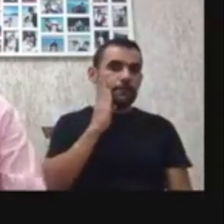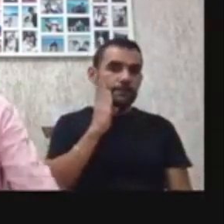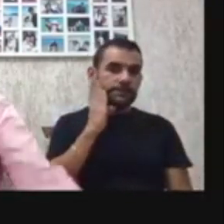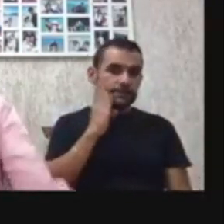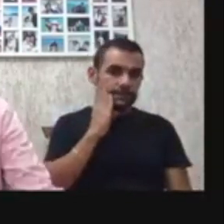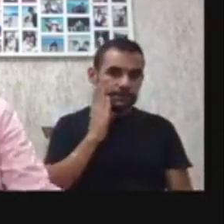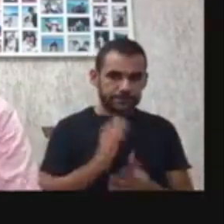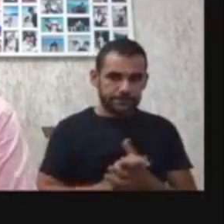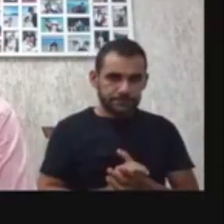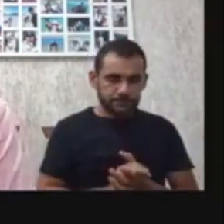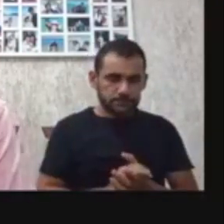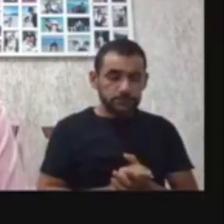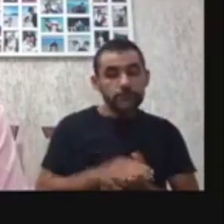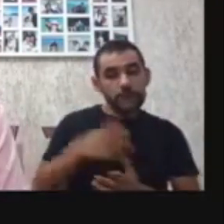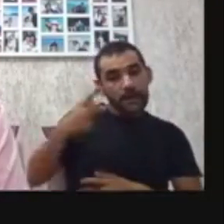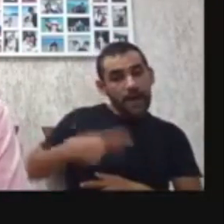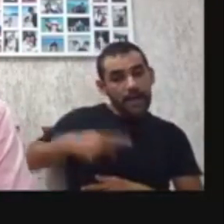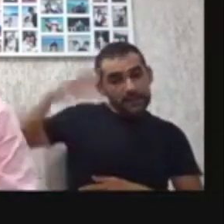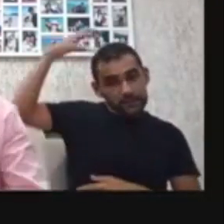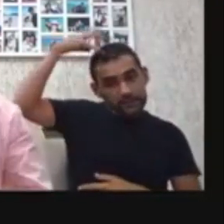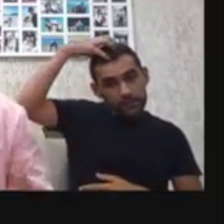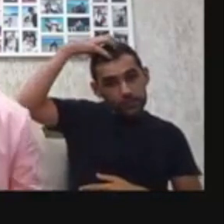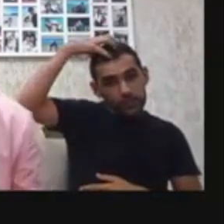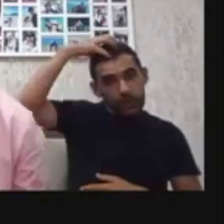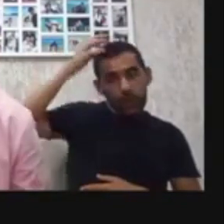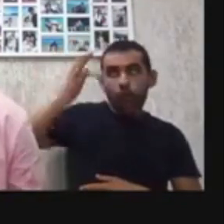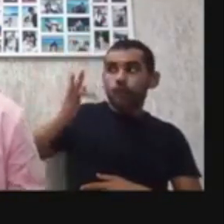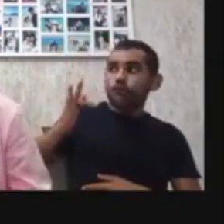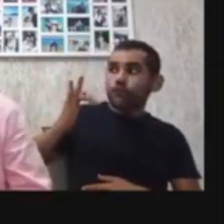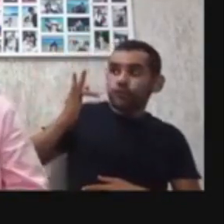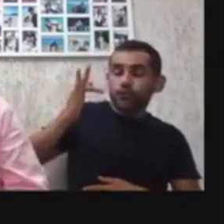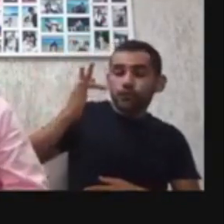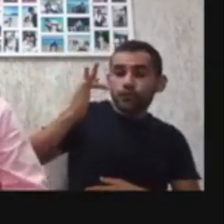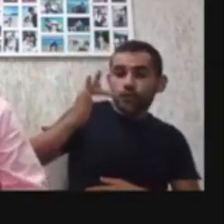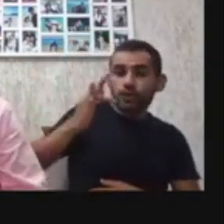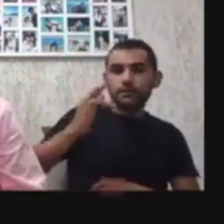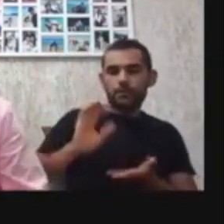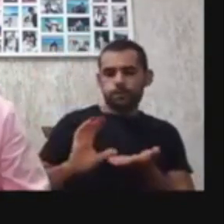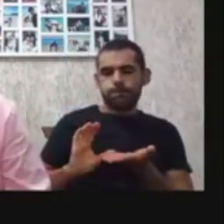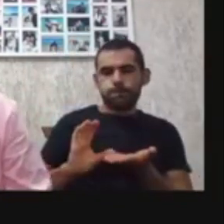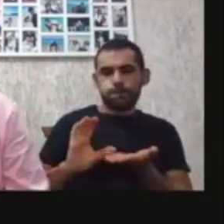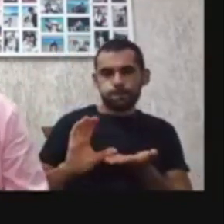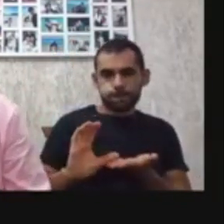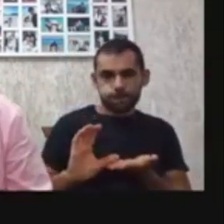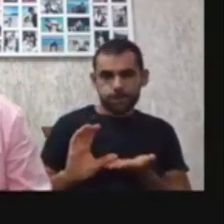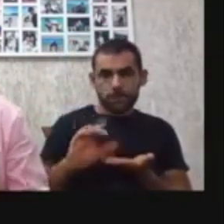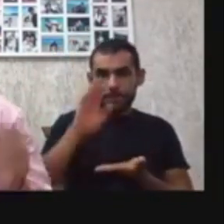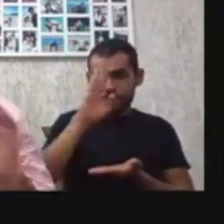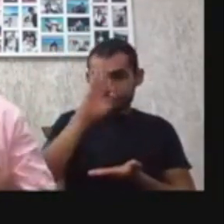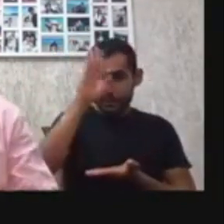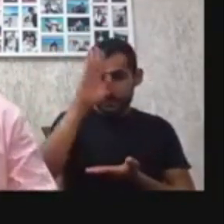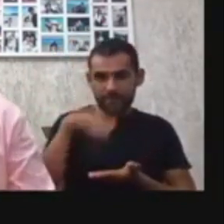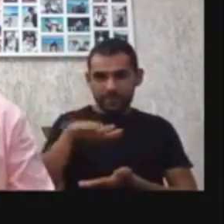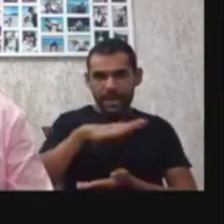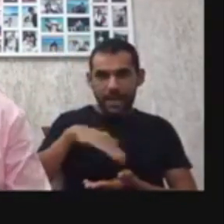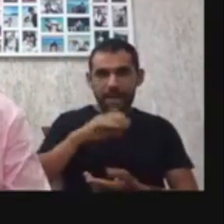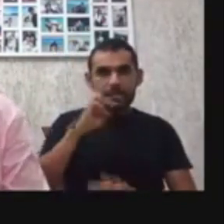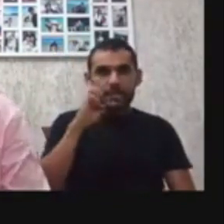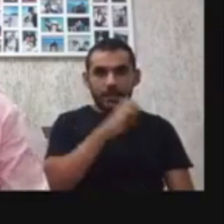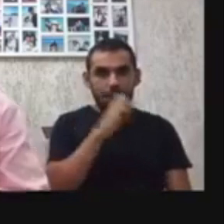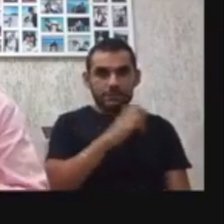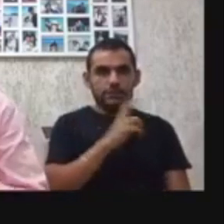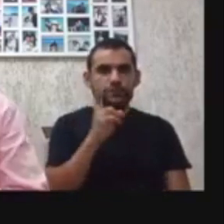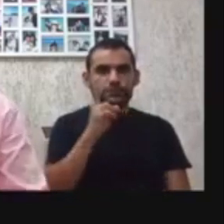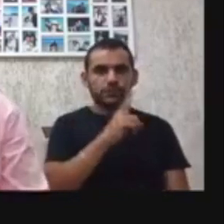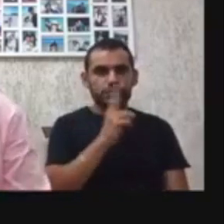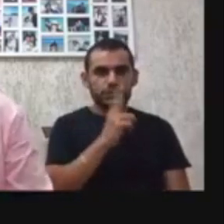Uhum. E nós aqui em São João del Rei, eu acredito que futuramente, com investimentos, principalmente na área de urgência e